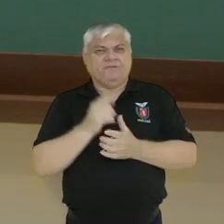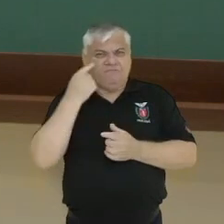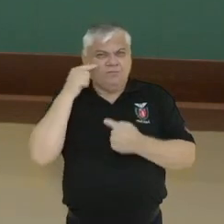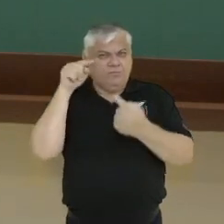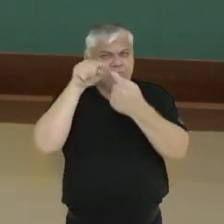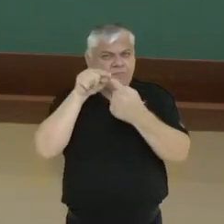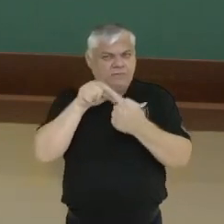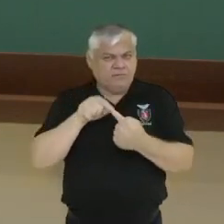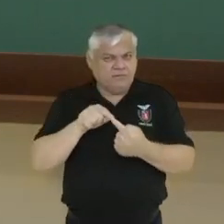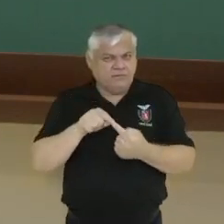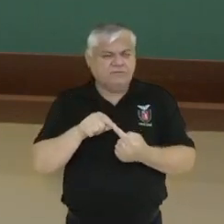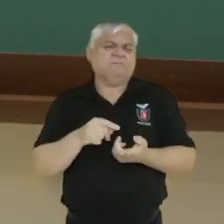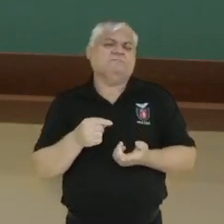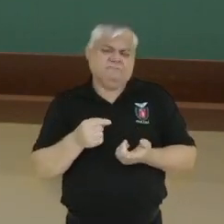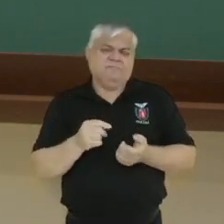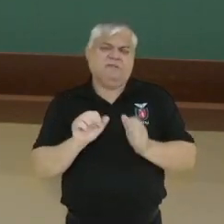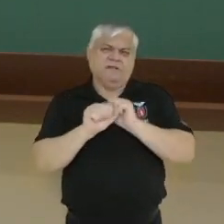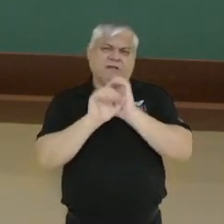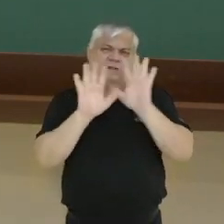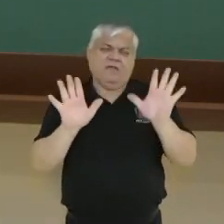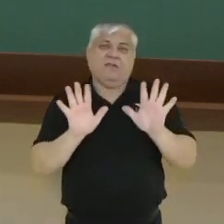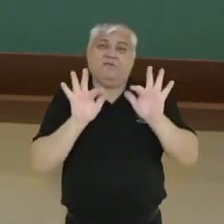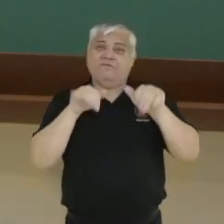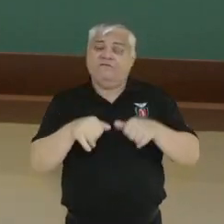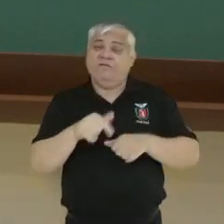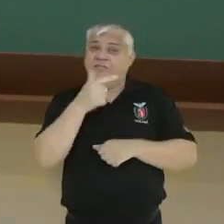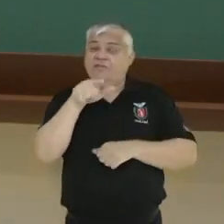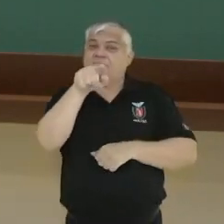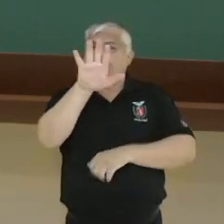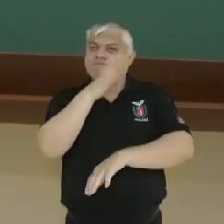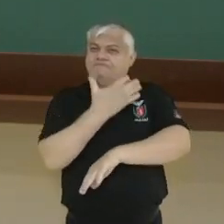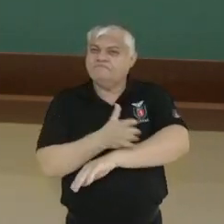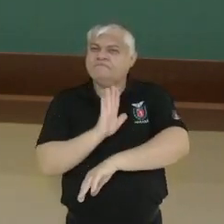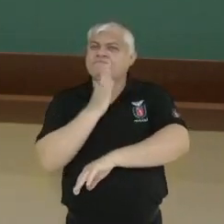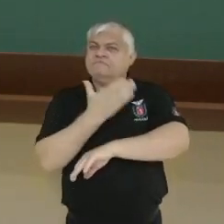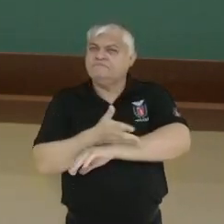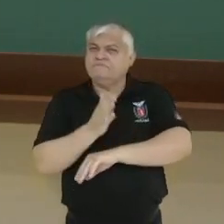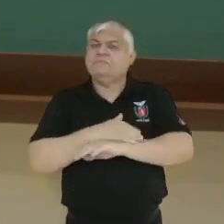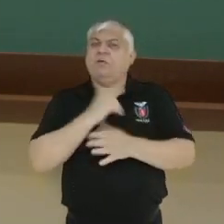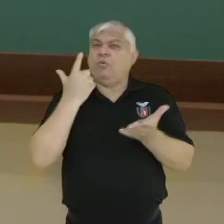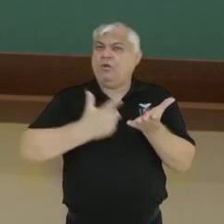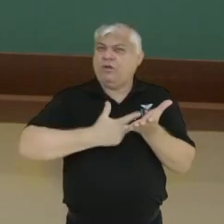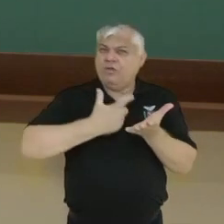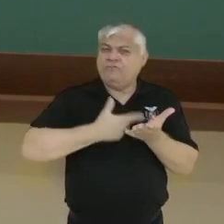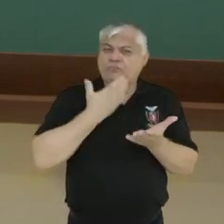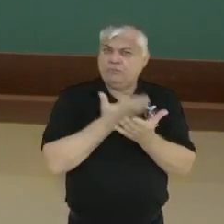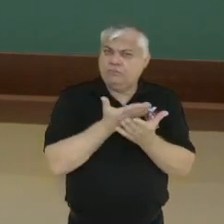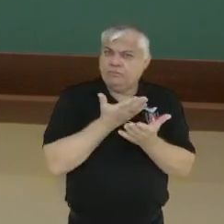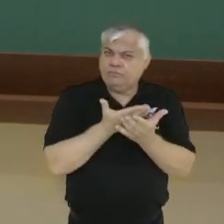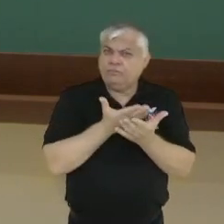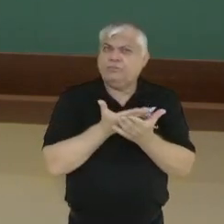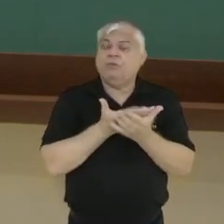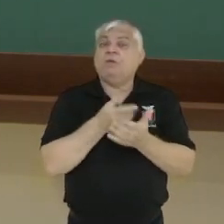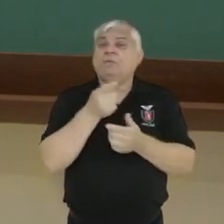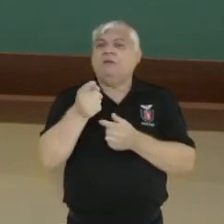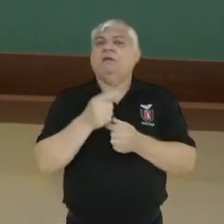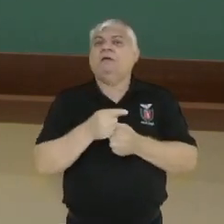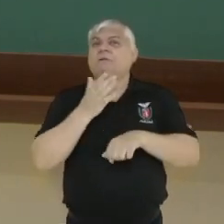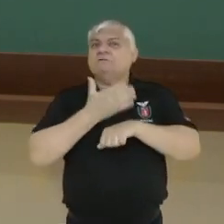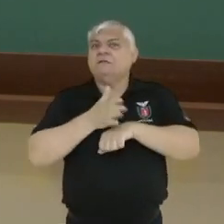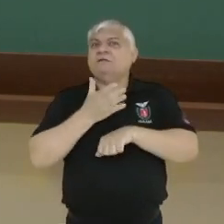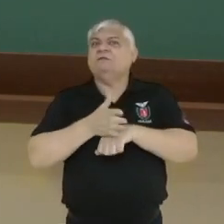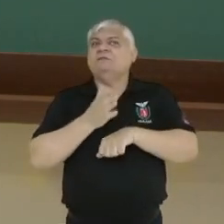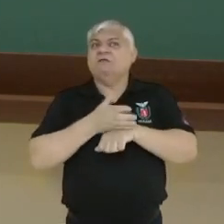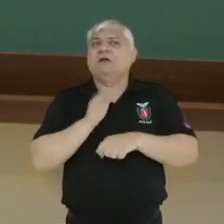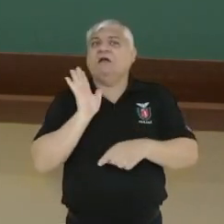aplicações? Obviamente, não se encerra aqui. Trabalhem os exercícios do livro didático de vocês para treinar. O